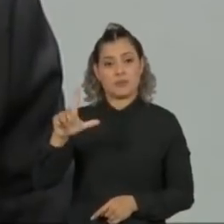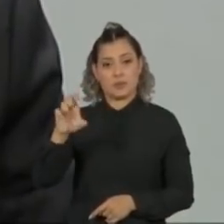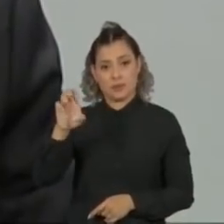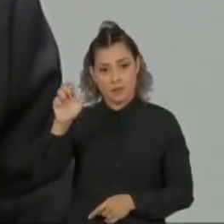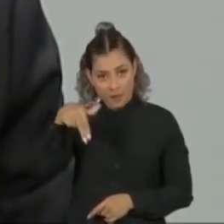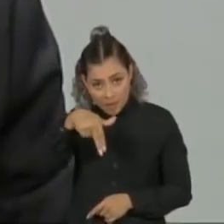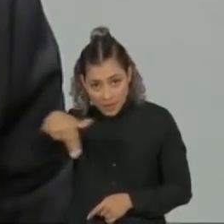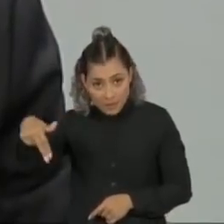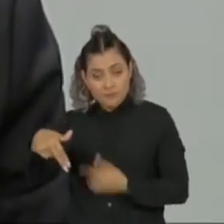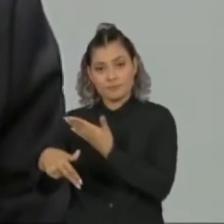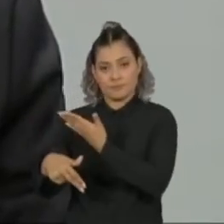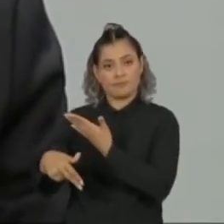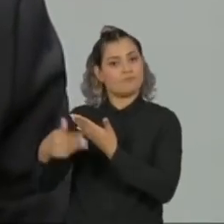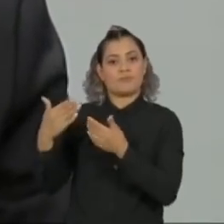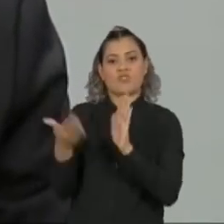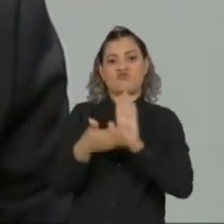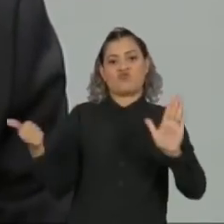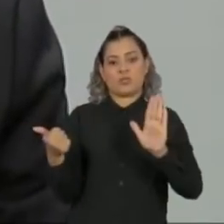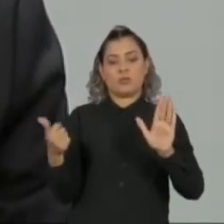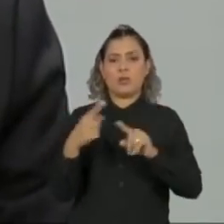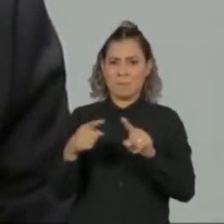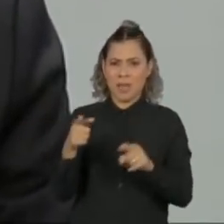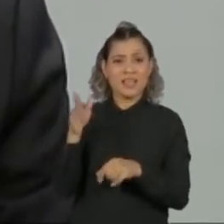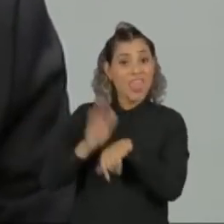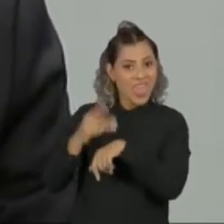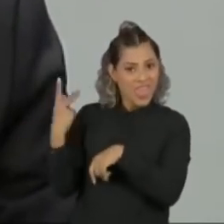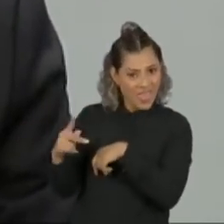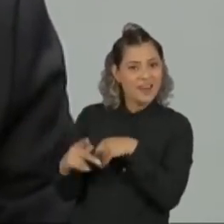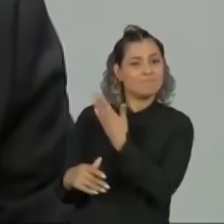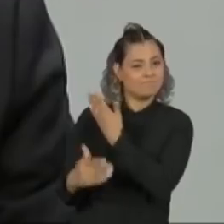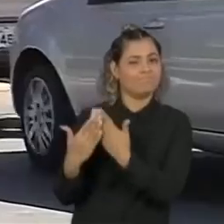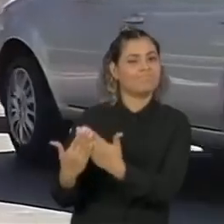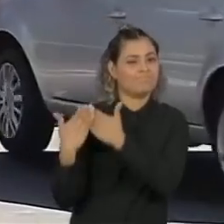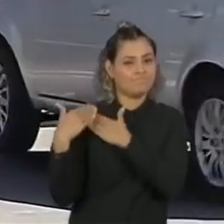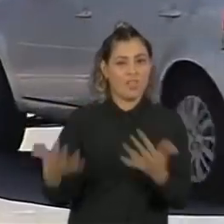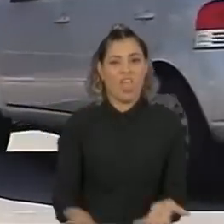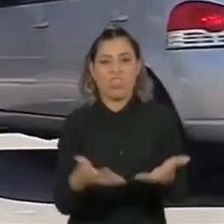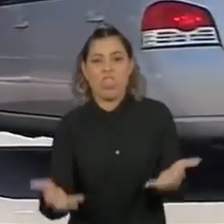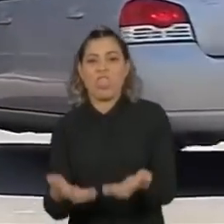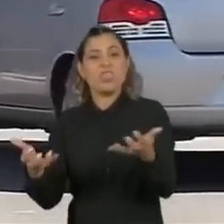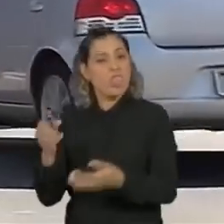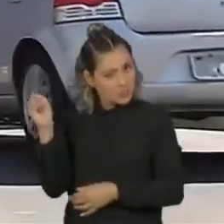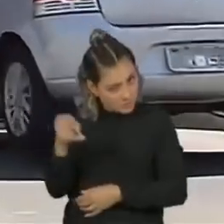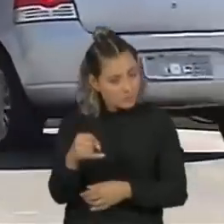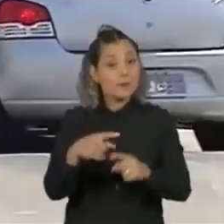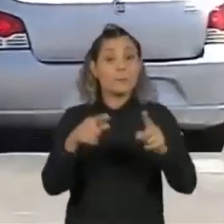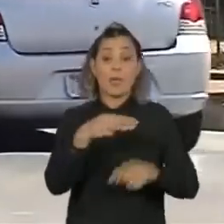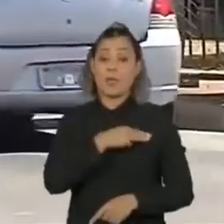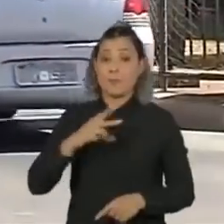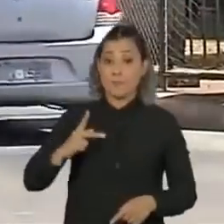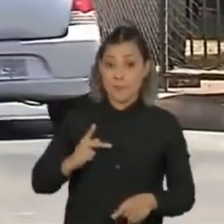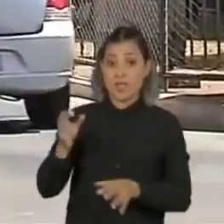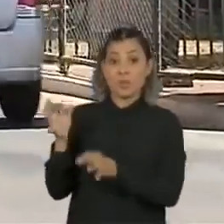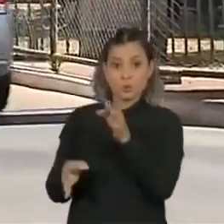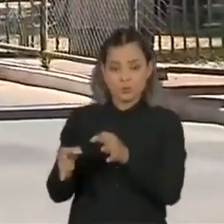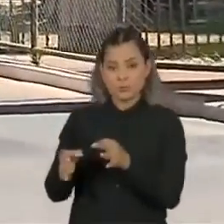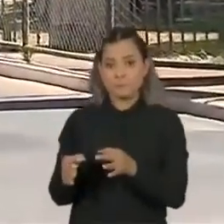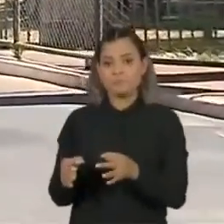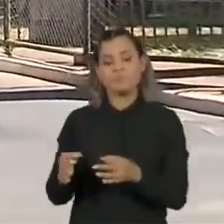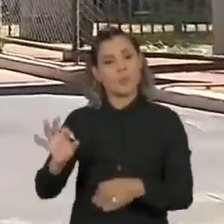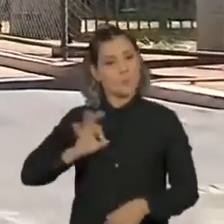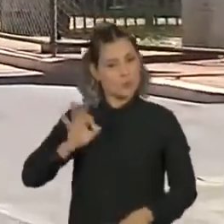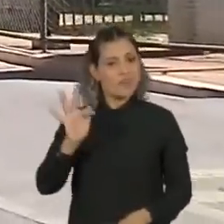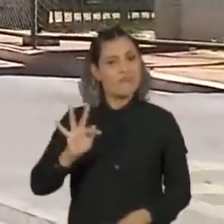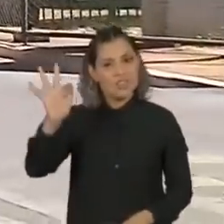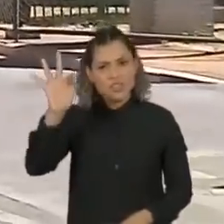viu indícios de que o jornalista instigou o grupo a praticar as invasões. Ao contrário do Ministério Público e do juiz, a Polícia